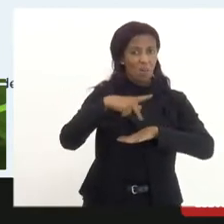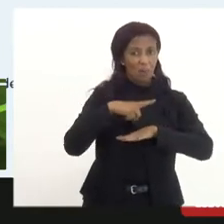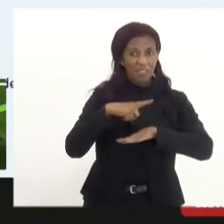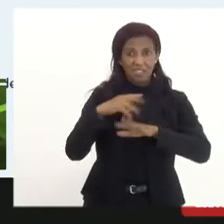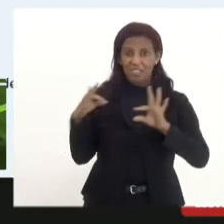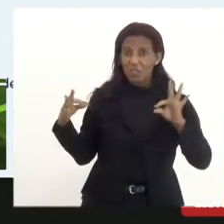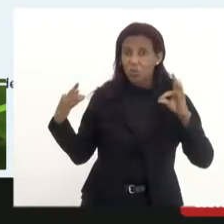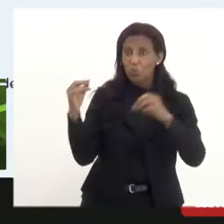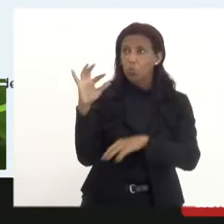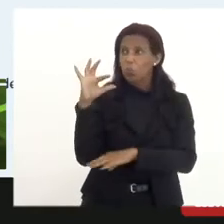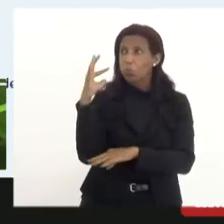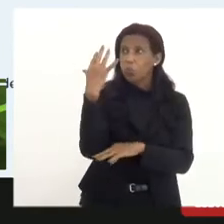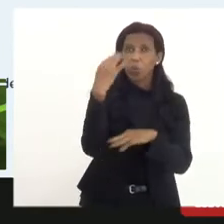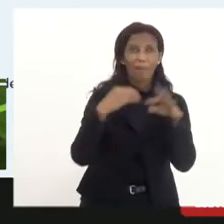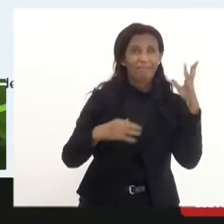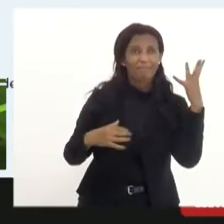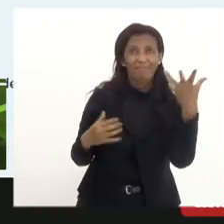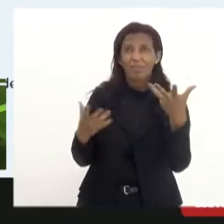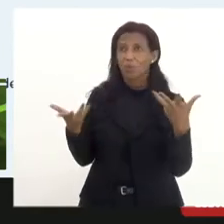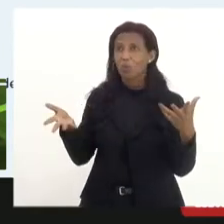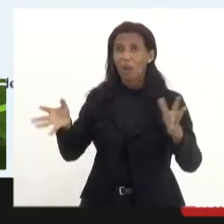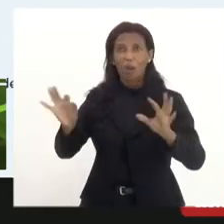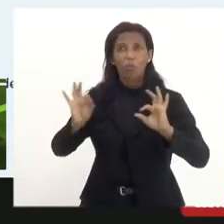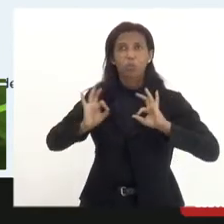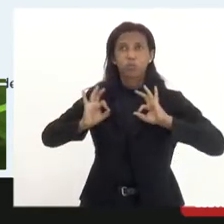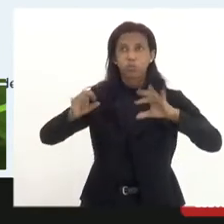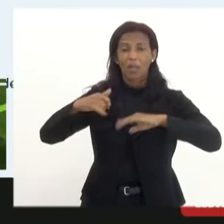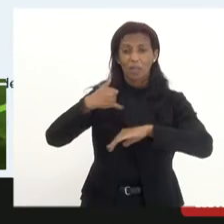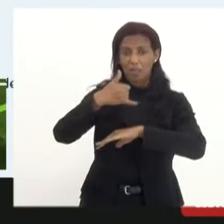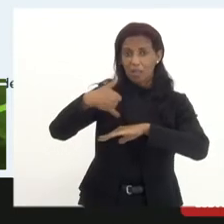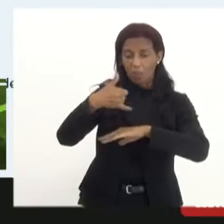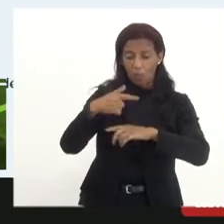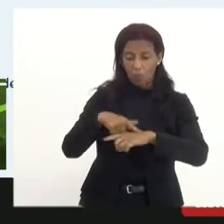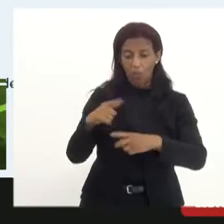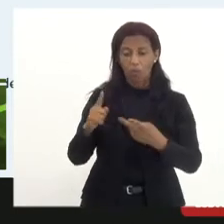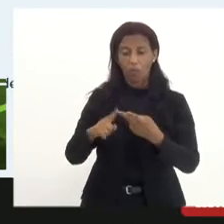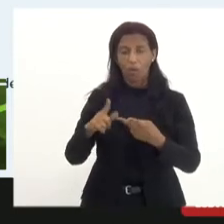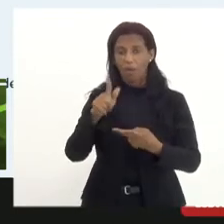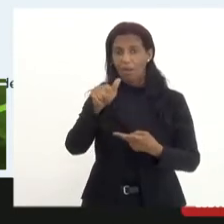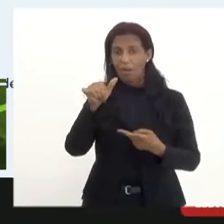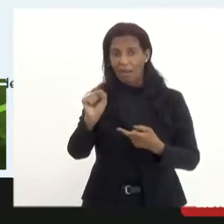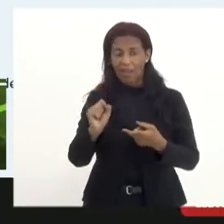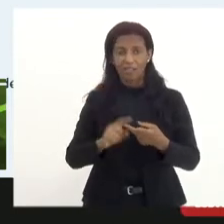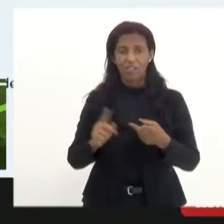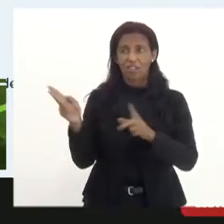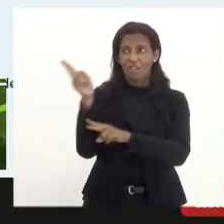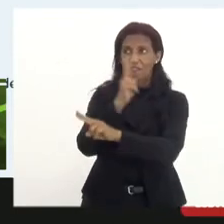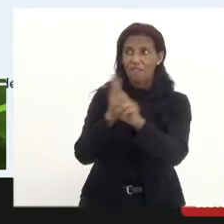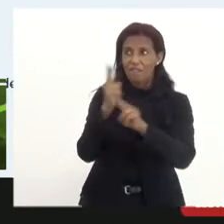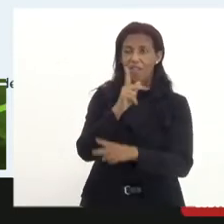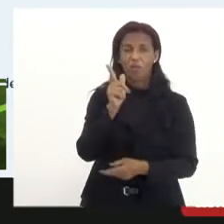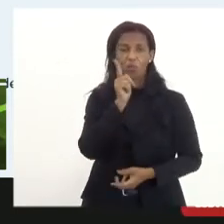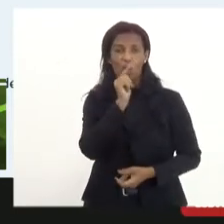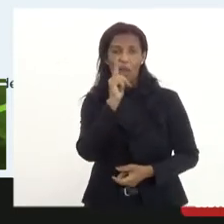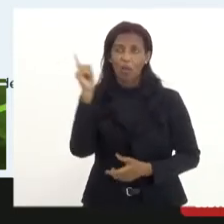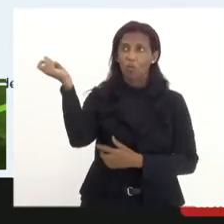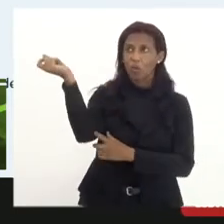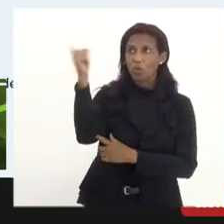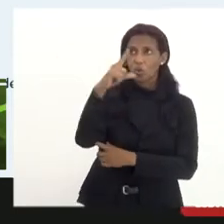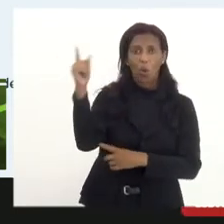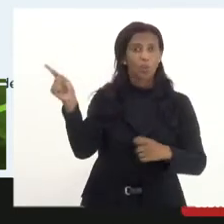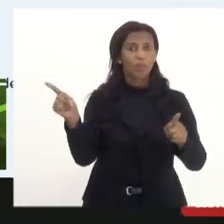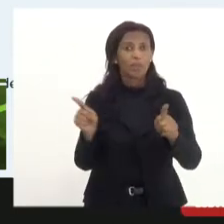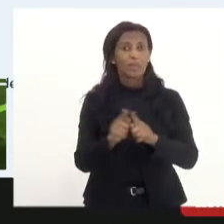naturais abundantes. Nós temos óleo, gás, vento, água, sol e